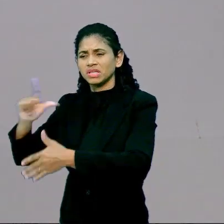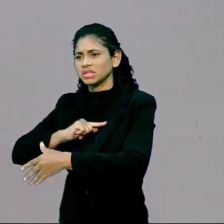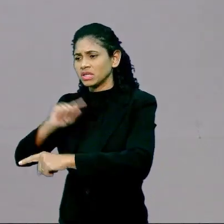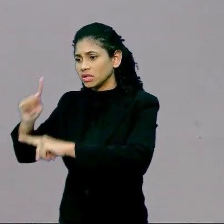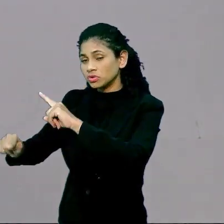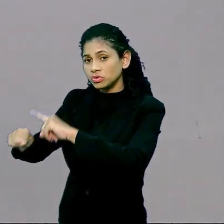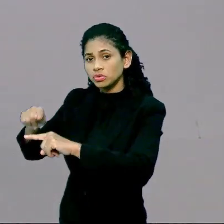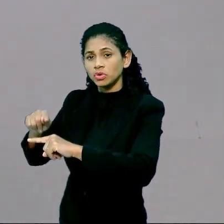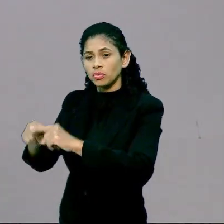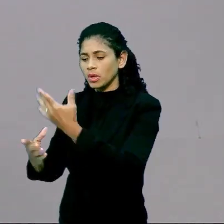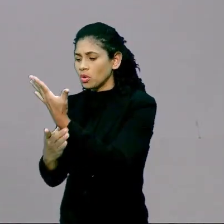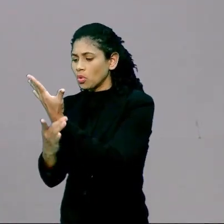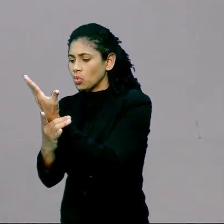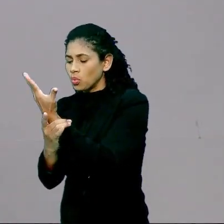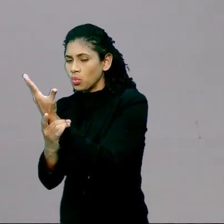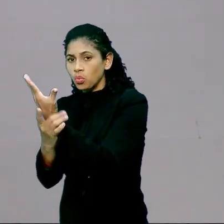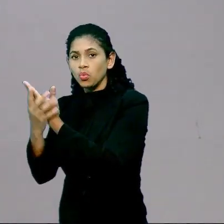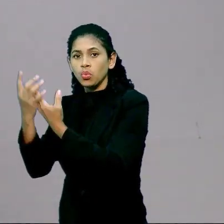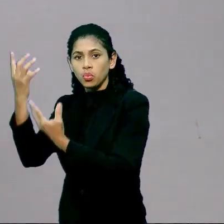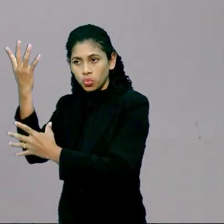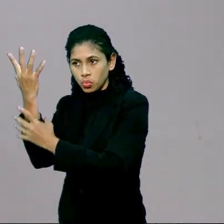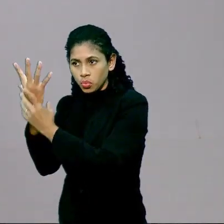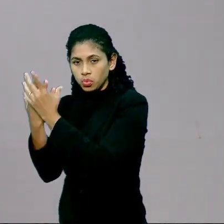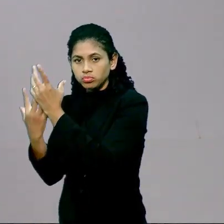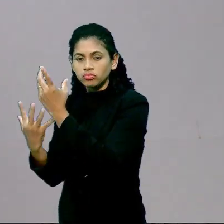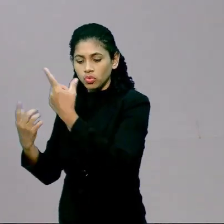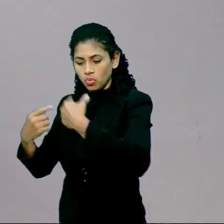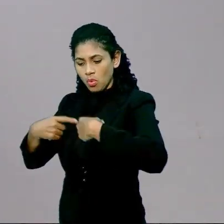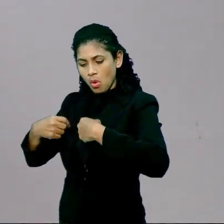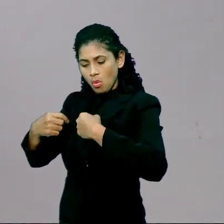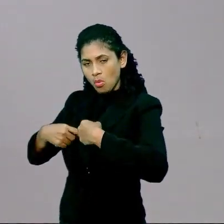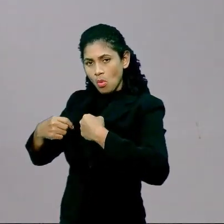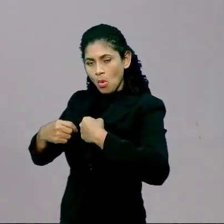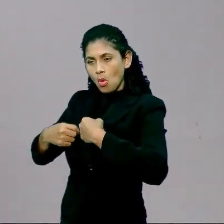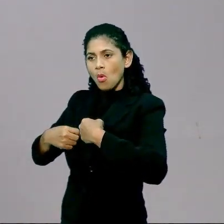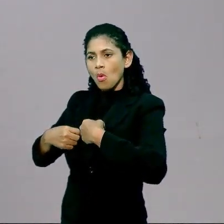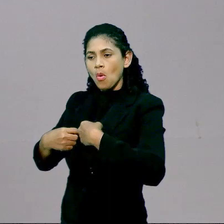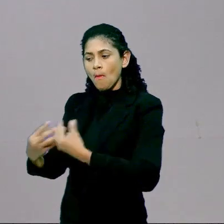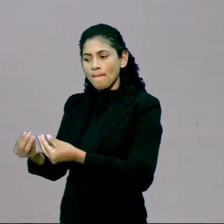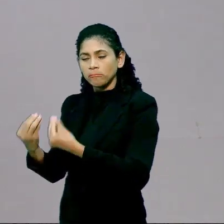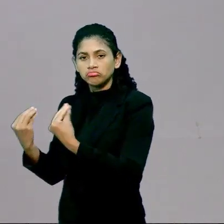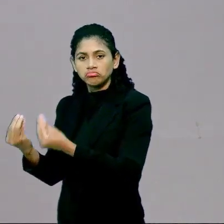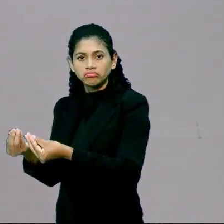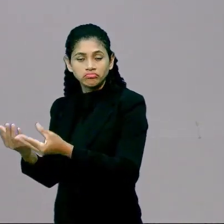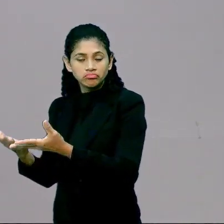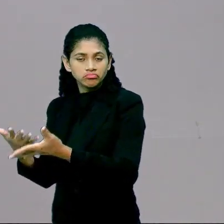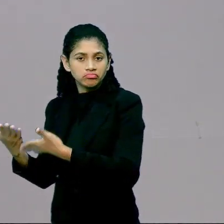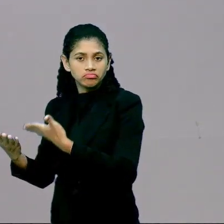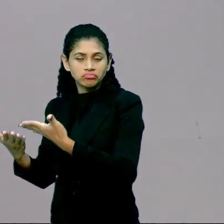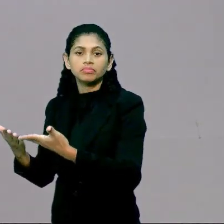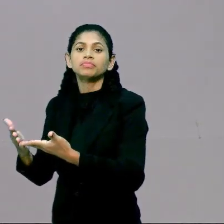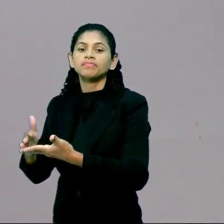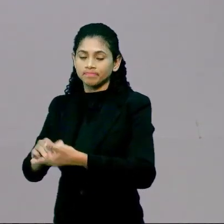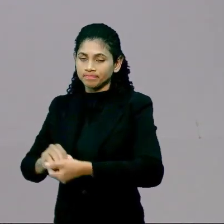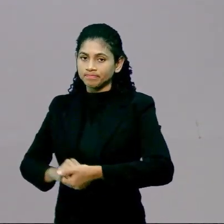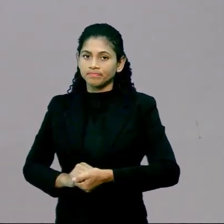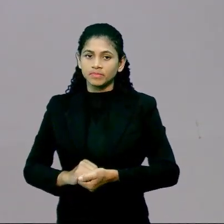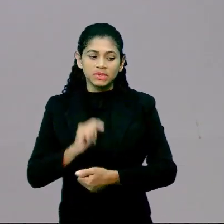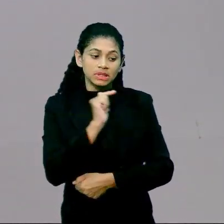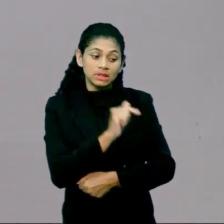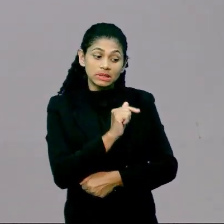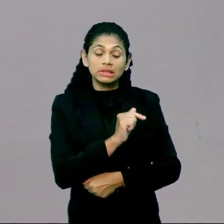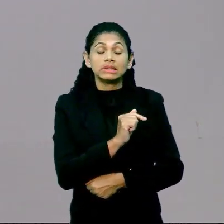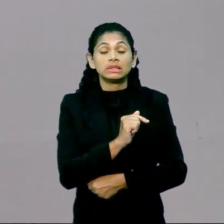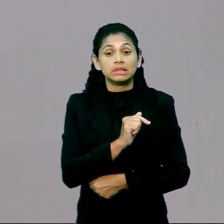instrumentos, como o caso de luvas, roupas um pouco mais leves, que a gente vai ver que de grande parte das lutas orientais tem